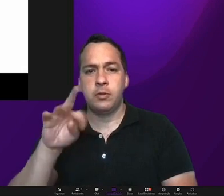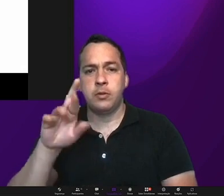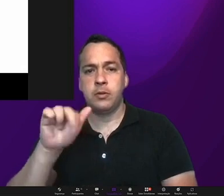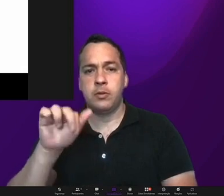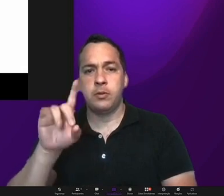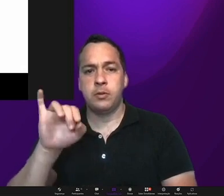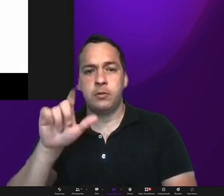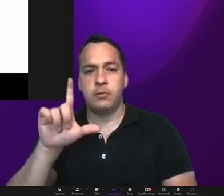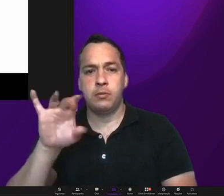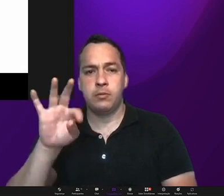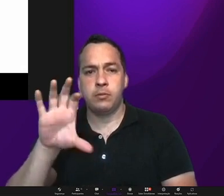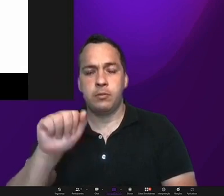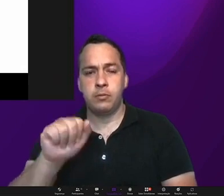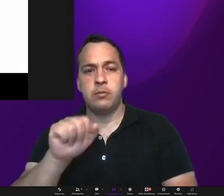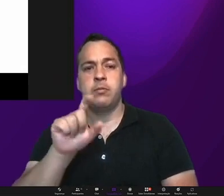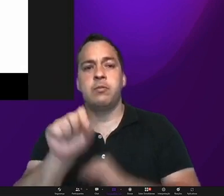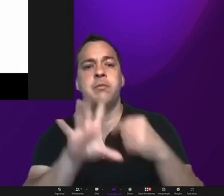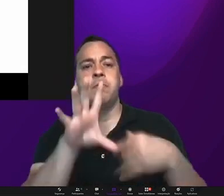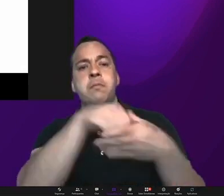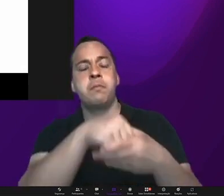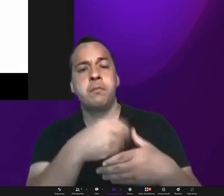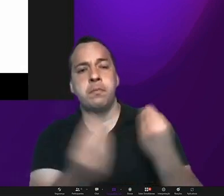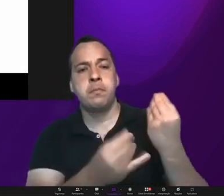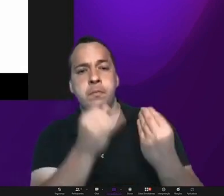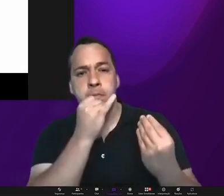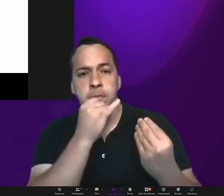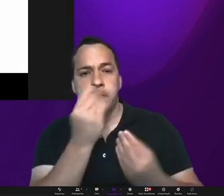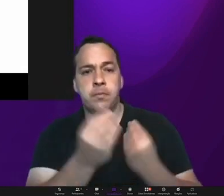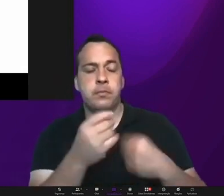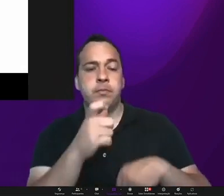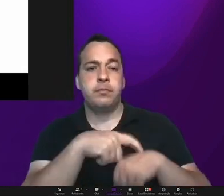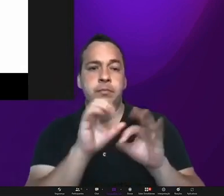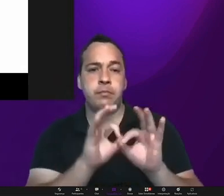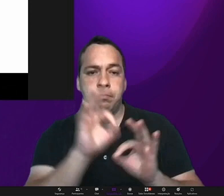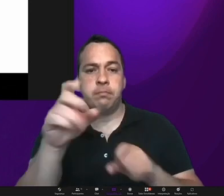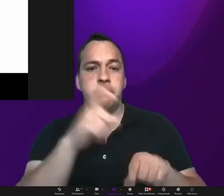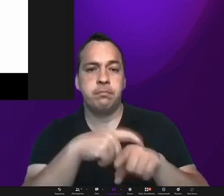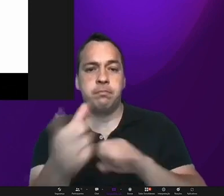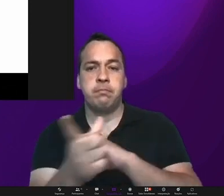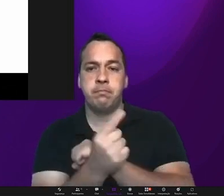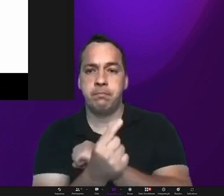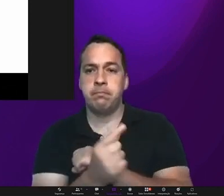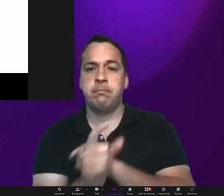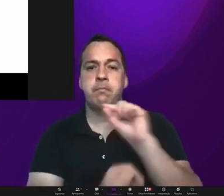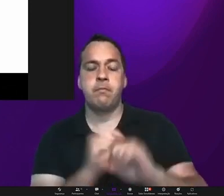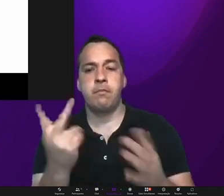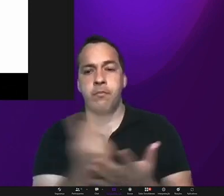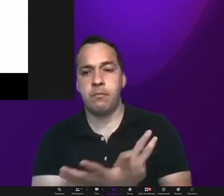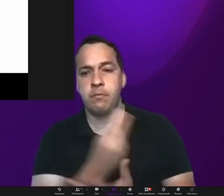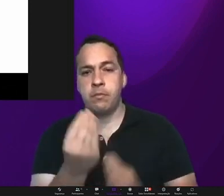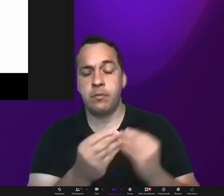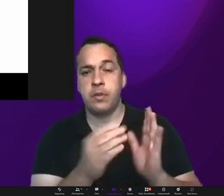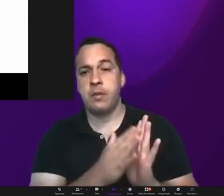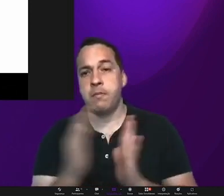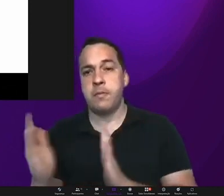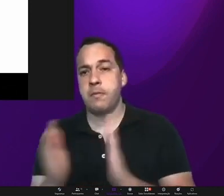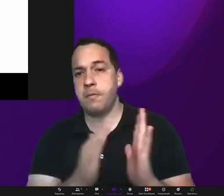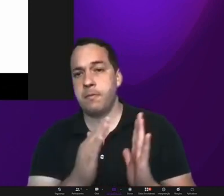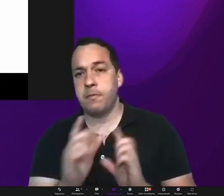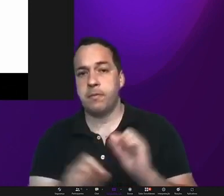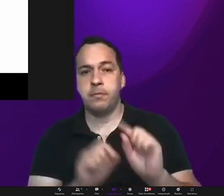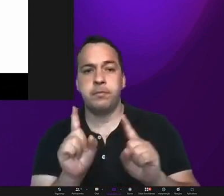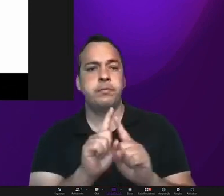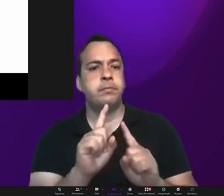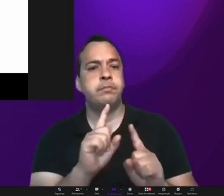que estão presentes a short e prazo mais longo, e qual que é